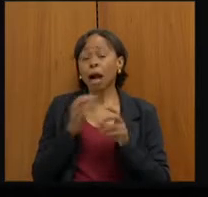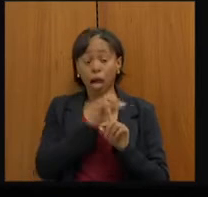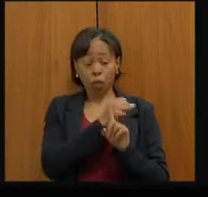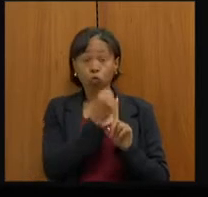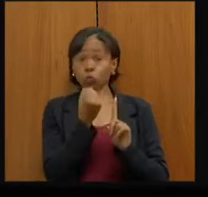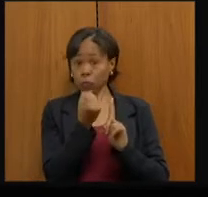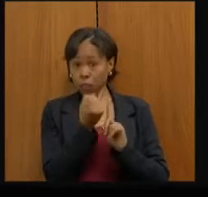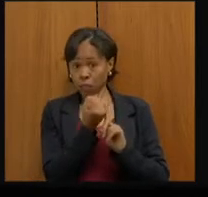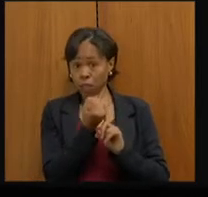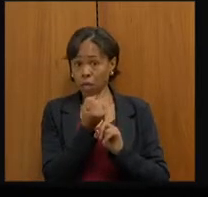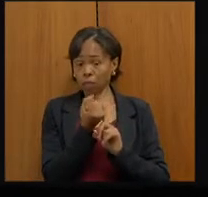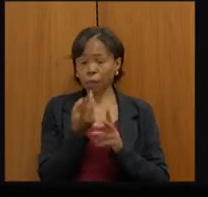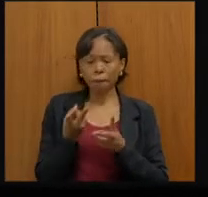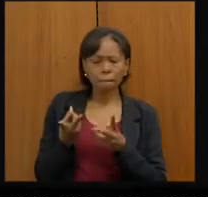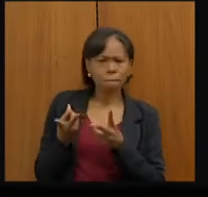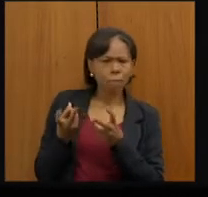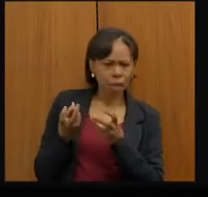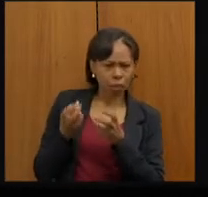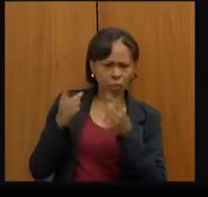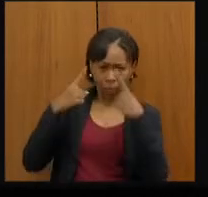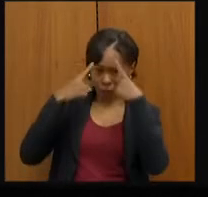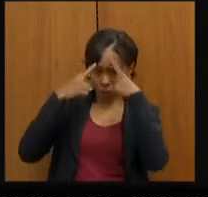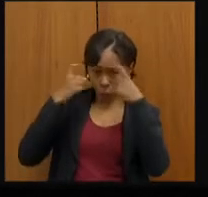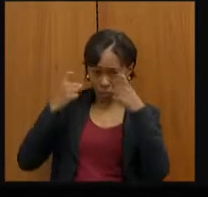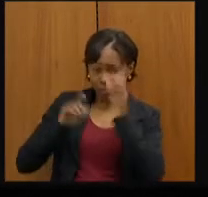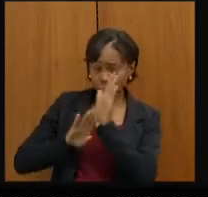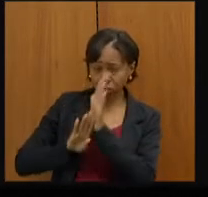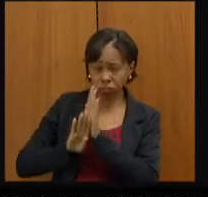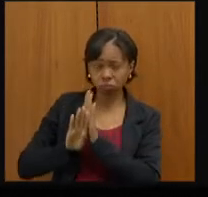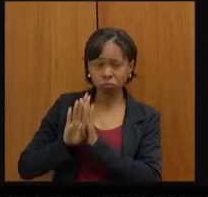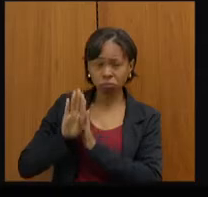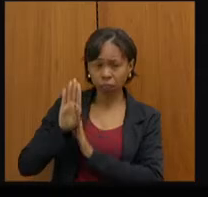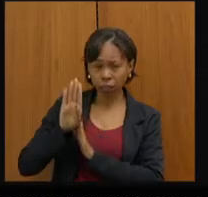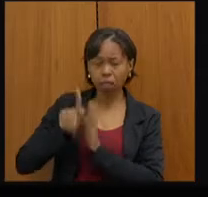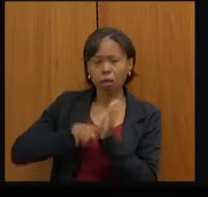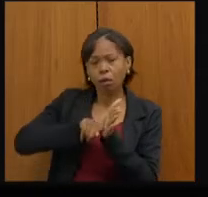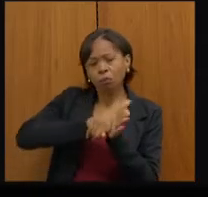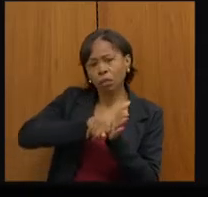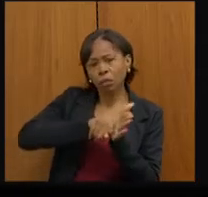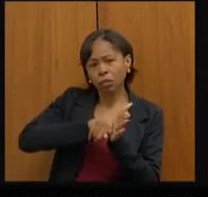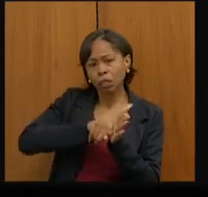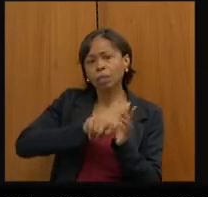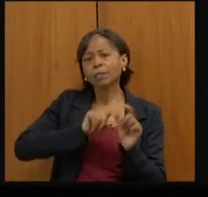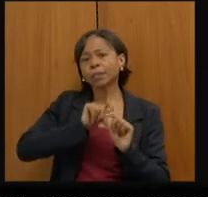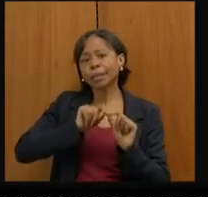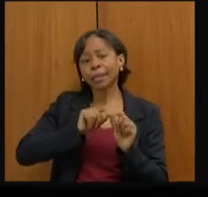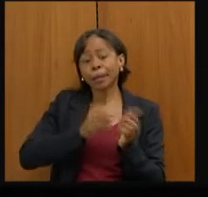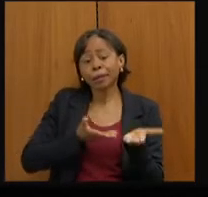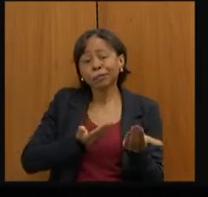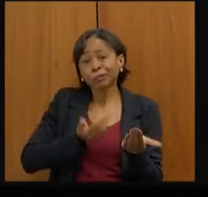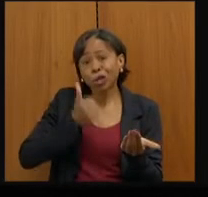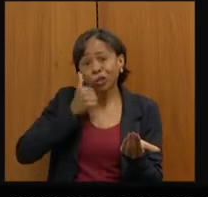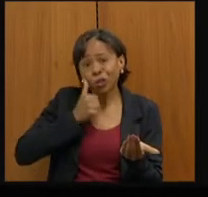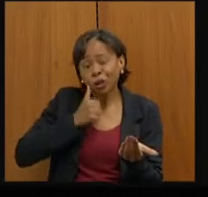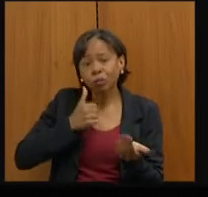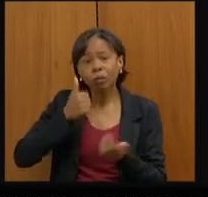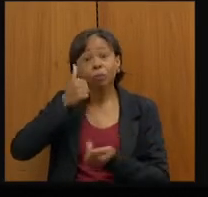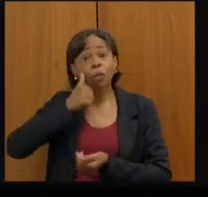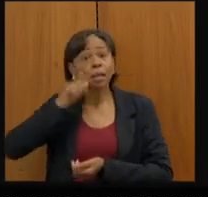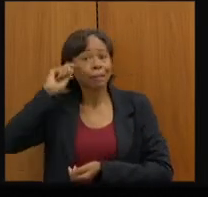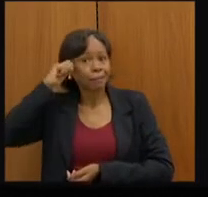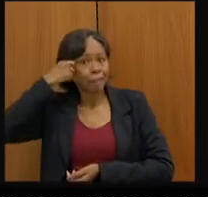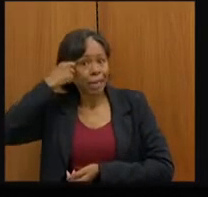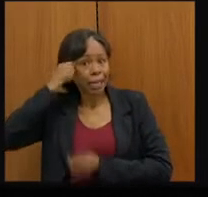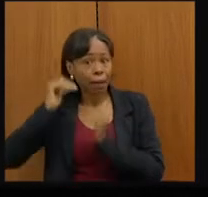em relação ao aumento dessa violência os verificados entre mulheres novas e mulheres pretas maior